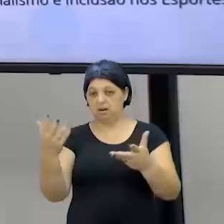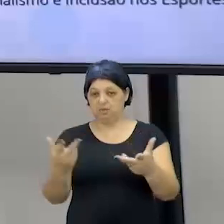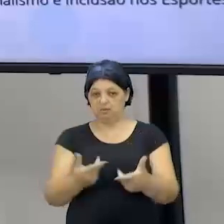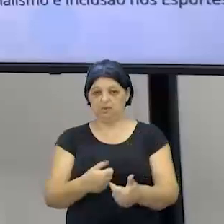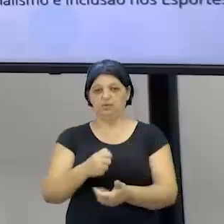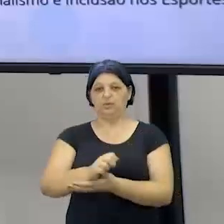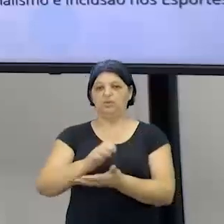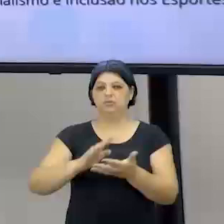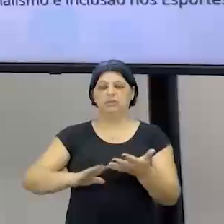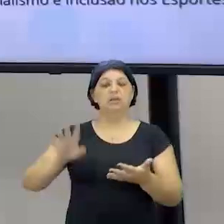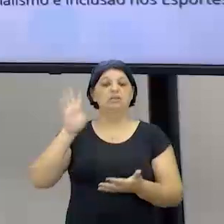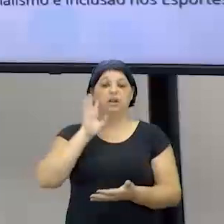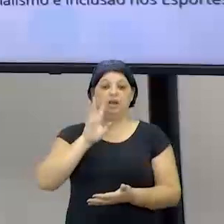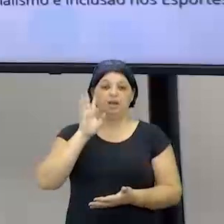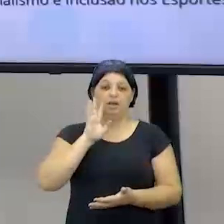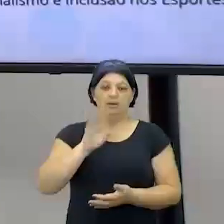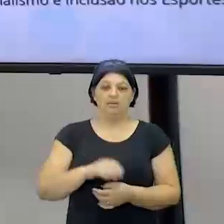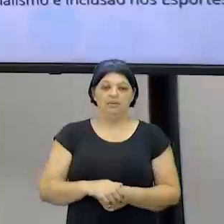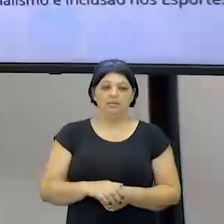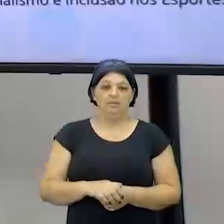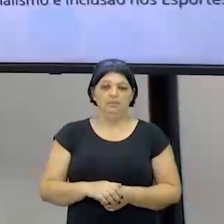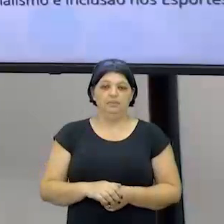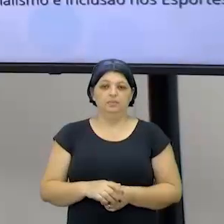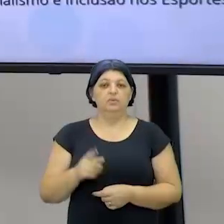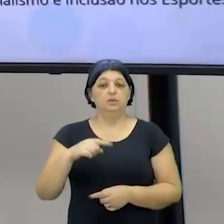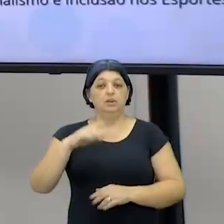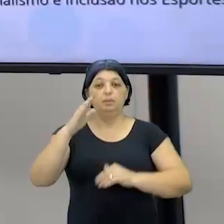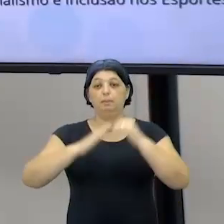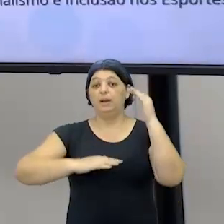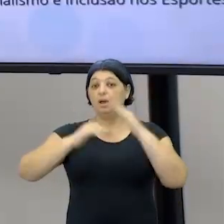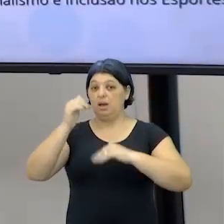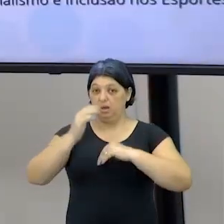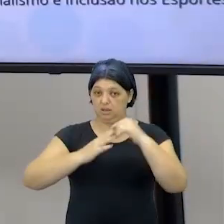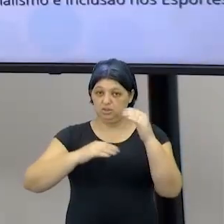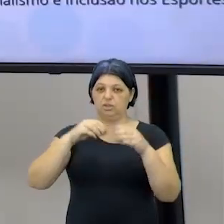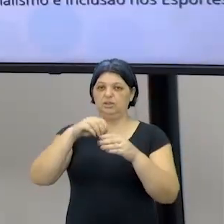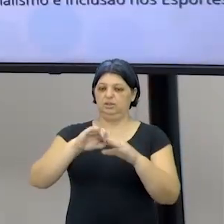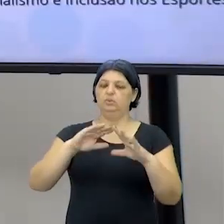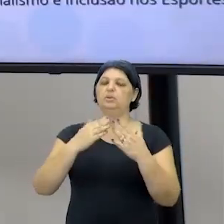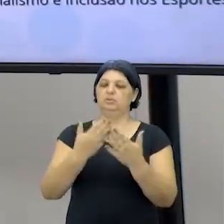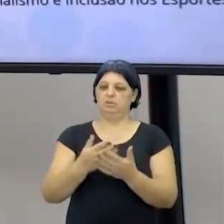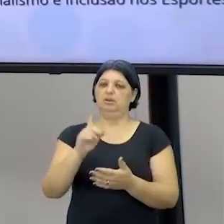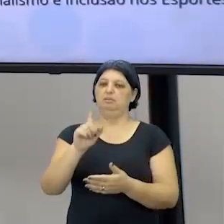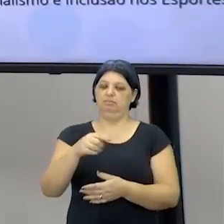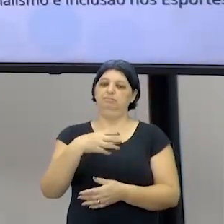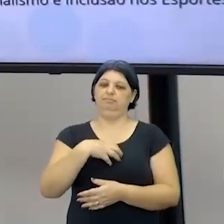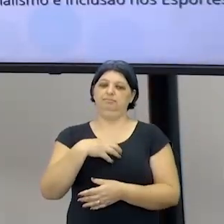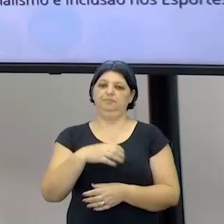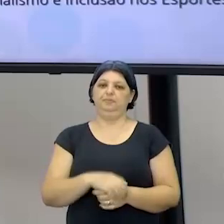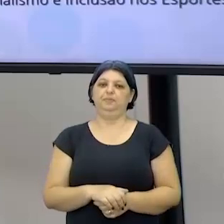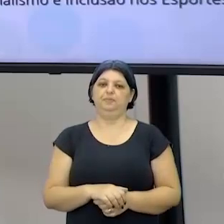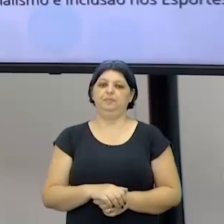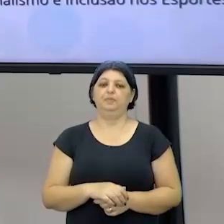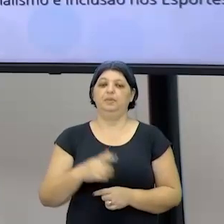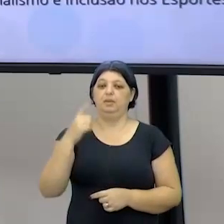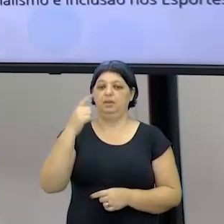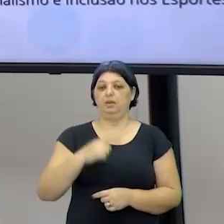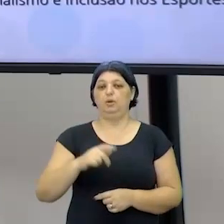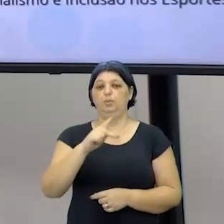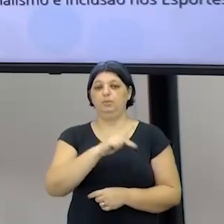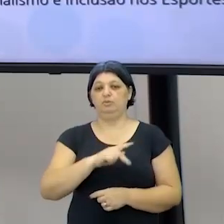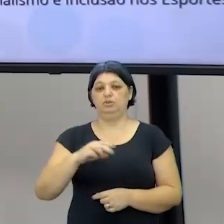muita atividade bacana, vocês terão prática aí na escola, é isso. Então aqui, professora Mara